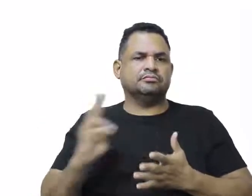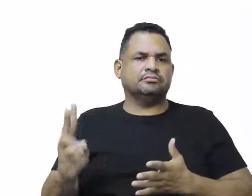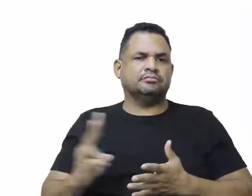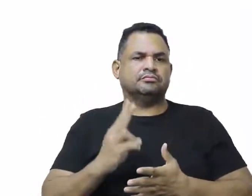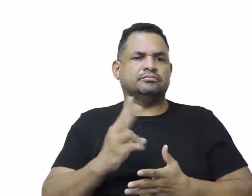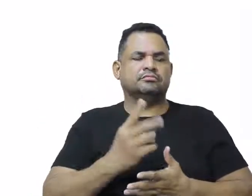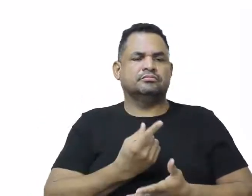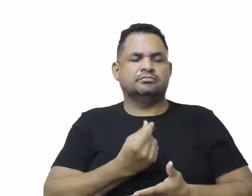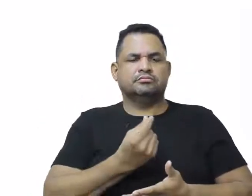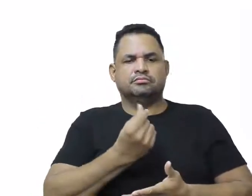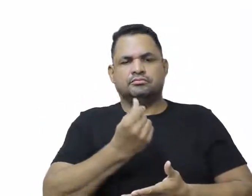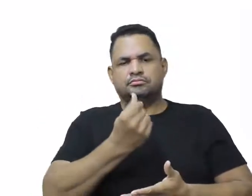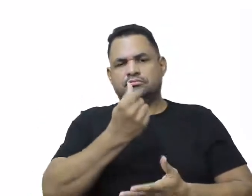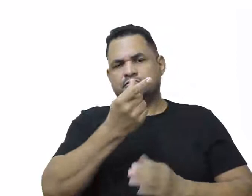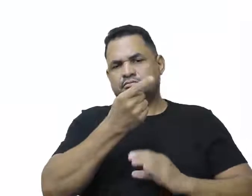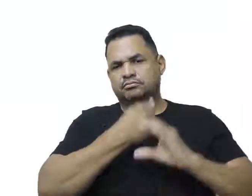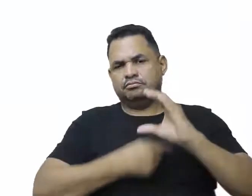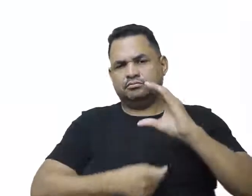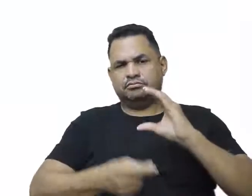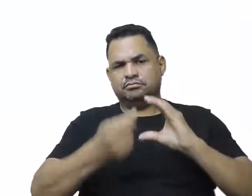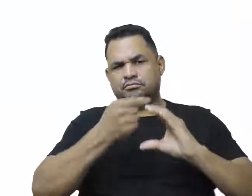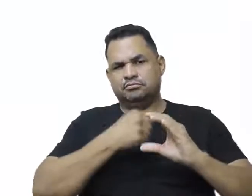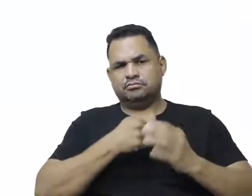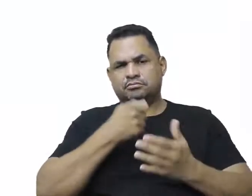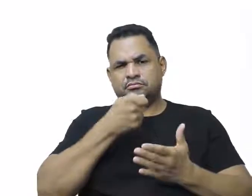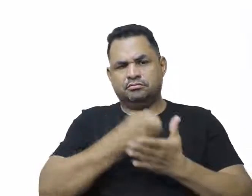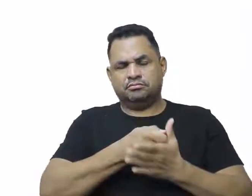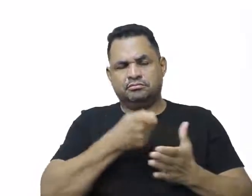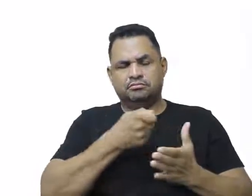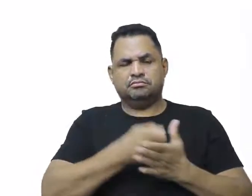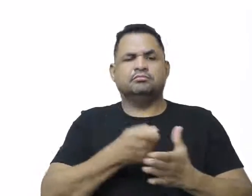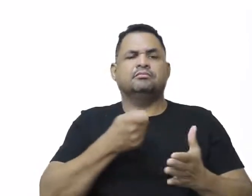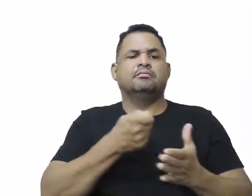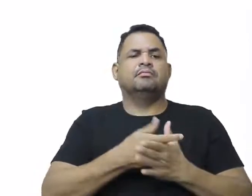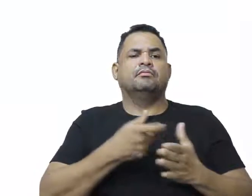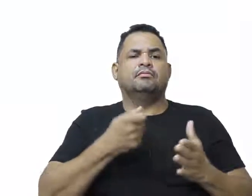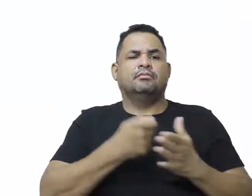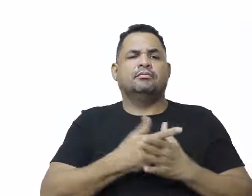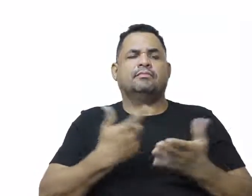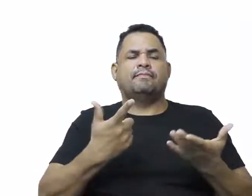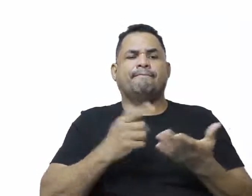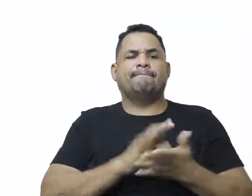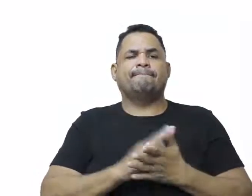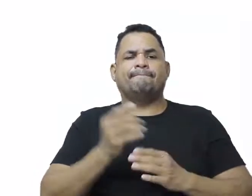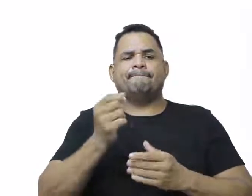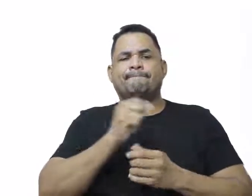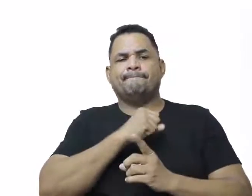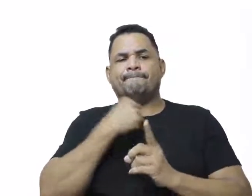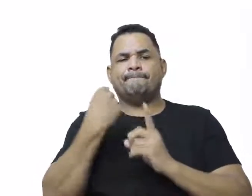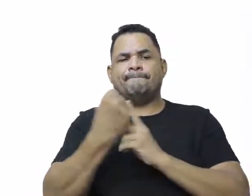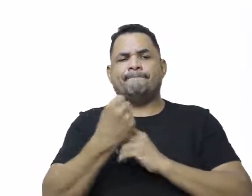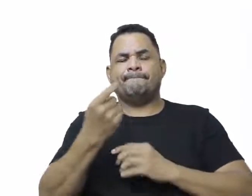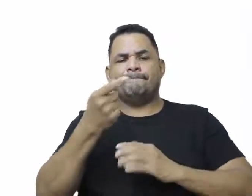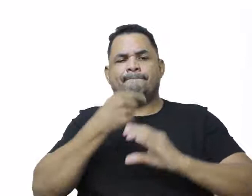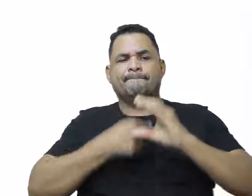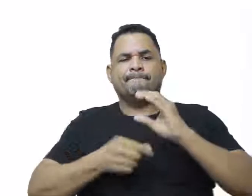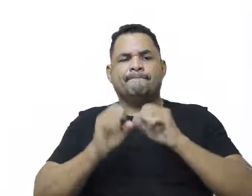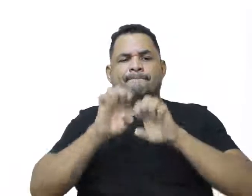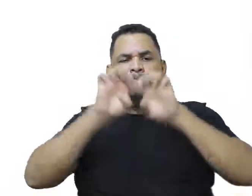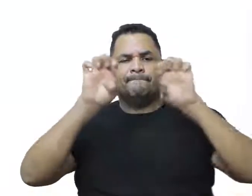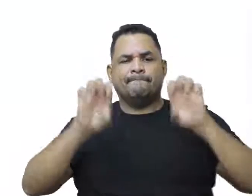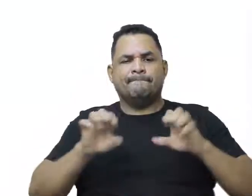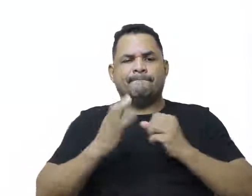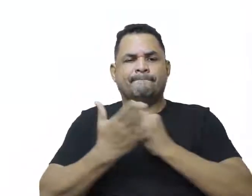essa valorização e financeirização do Capital né as sociedades capitalistas se